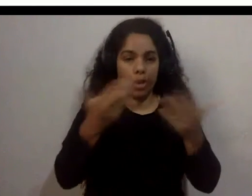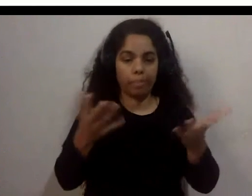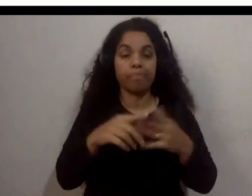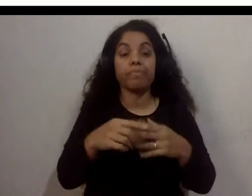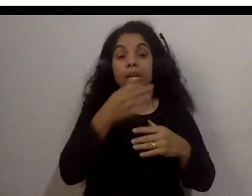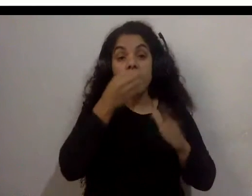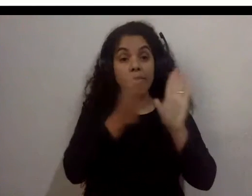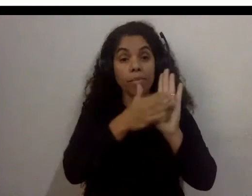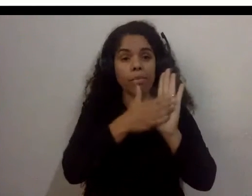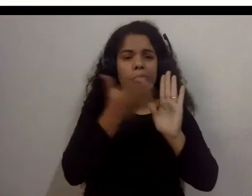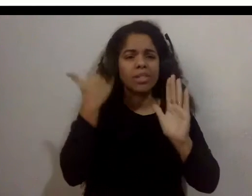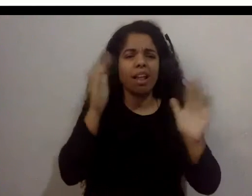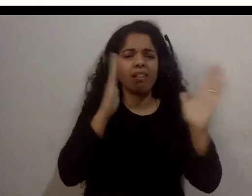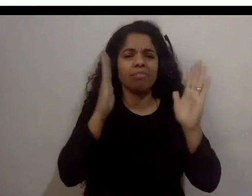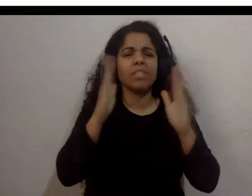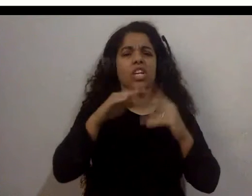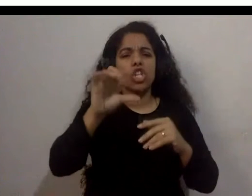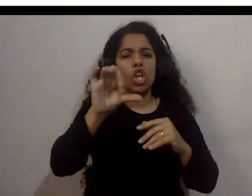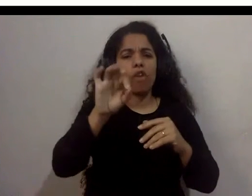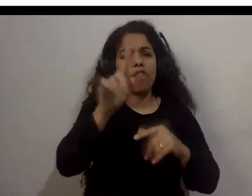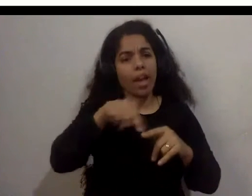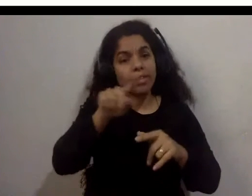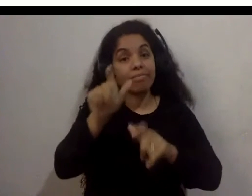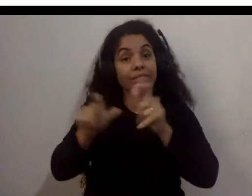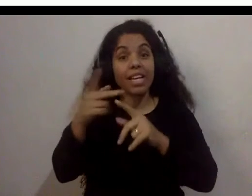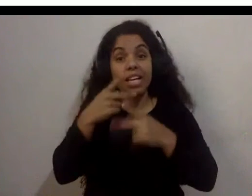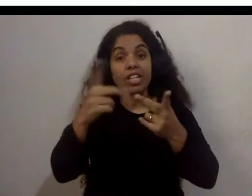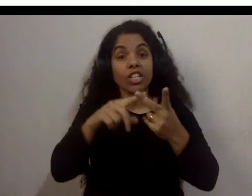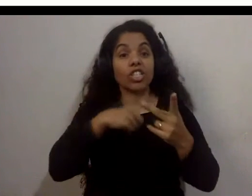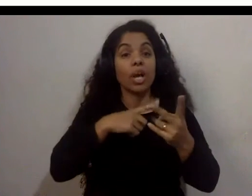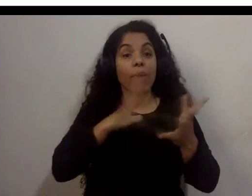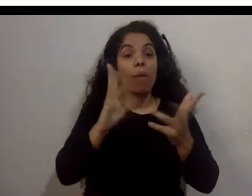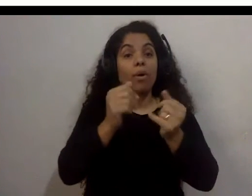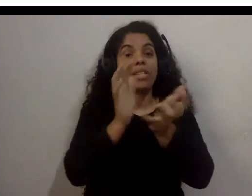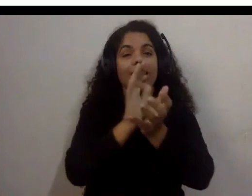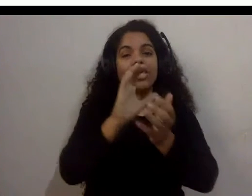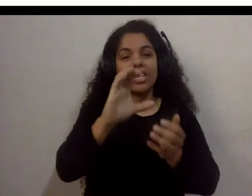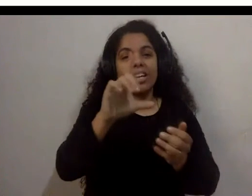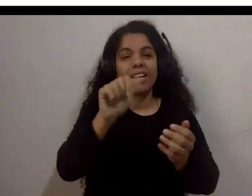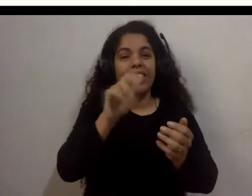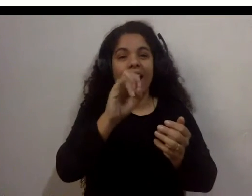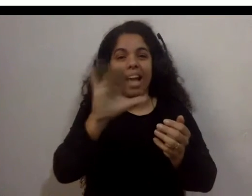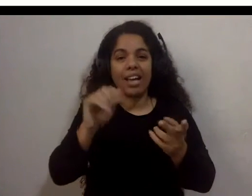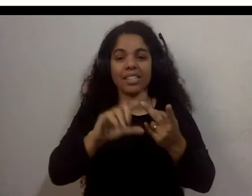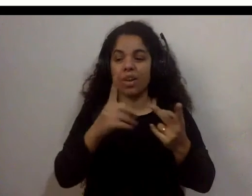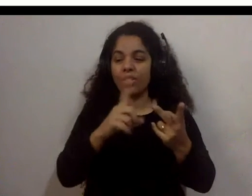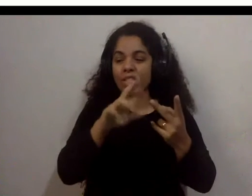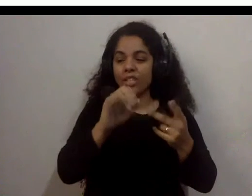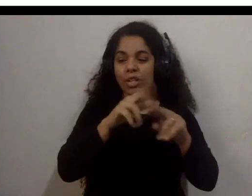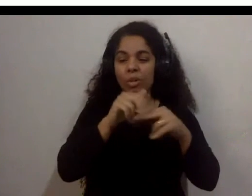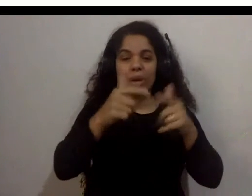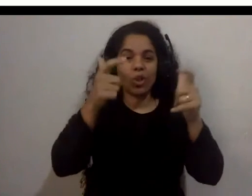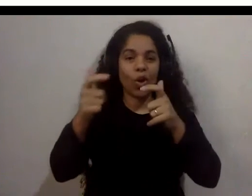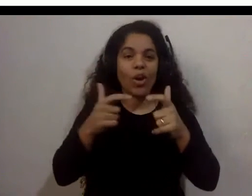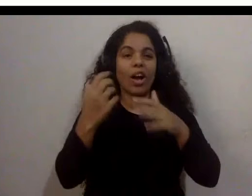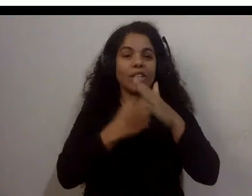propôs lá na década de 90, a galera começou a chamar ela de uma abordagem clássica ou abordagem de Detroit, por causa do local da